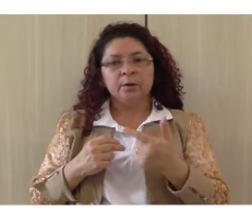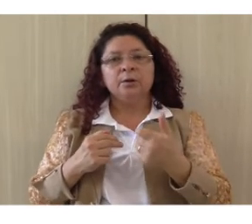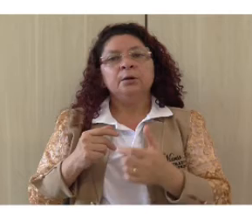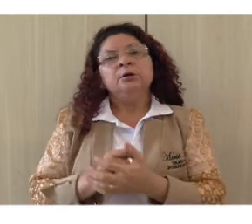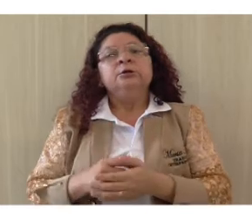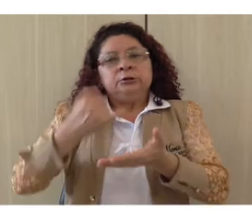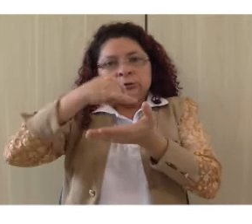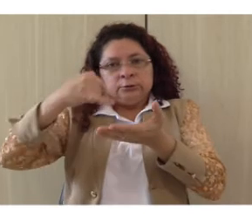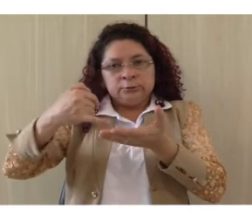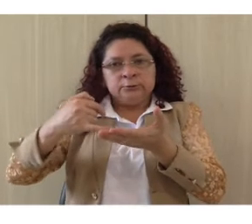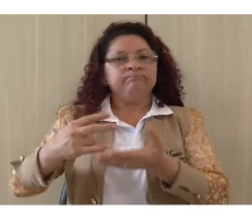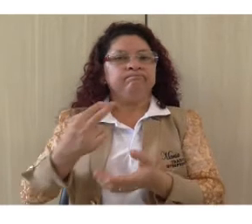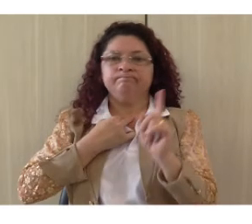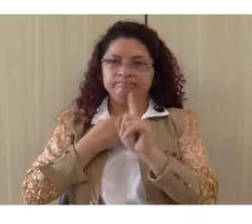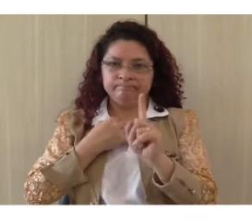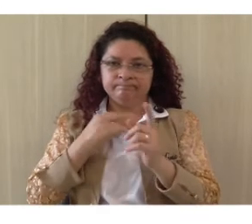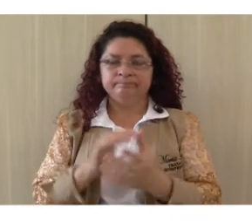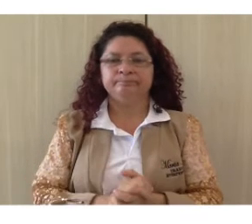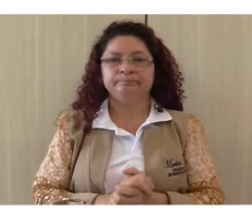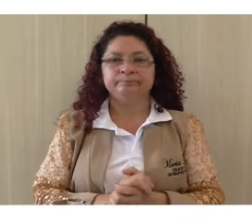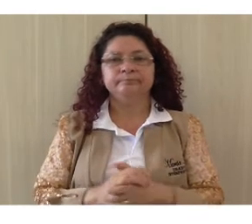sua inscrição indeferida.